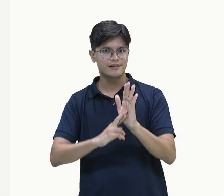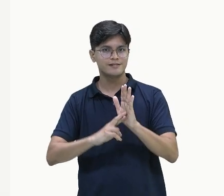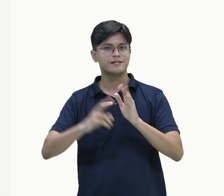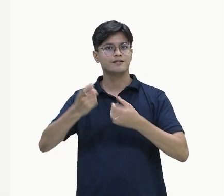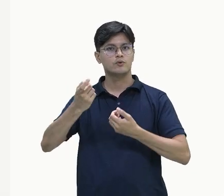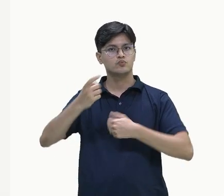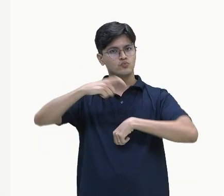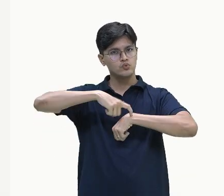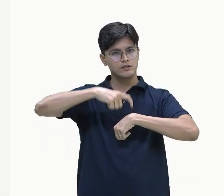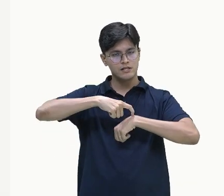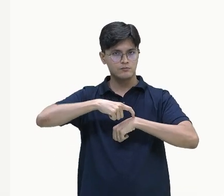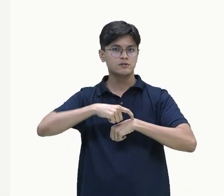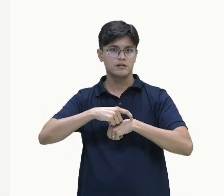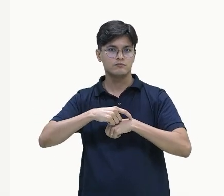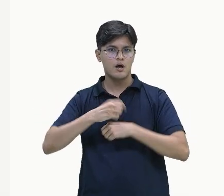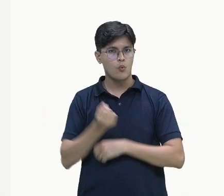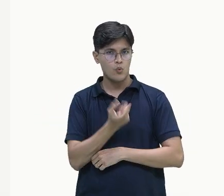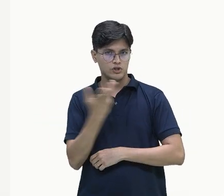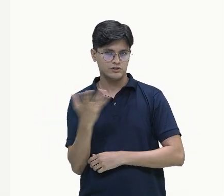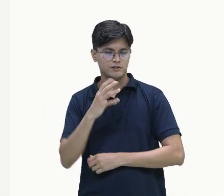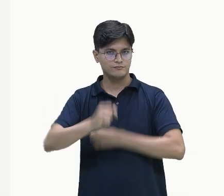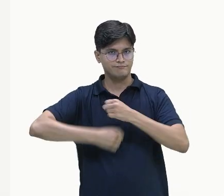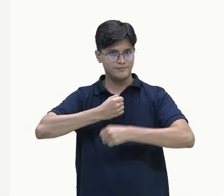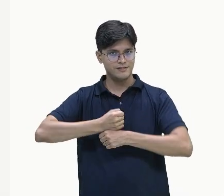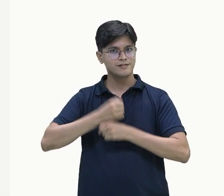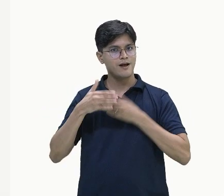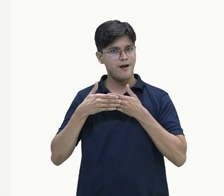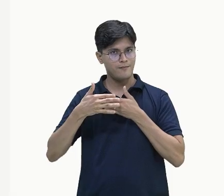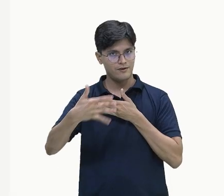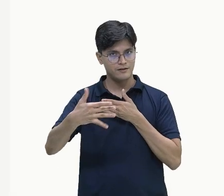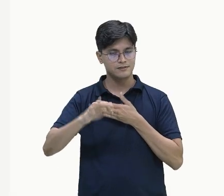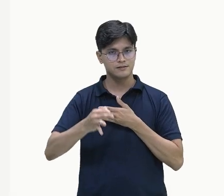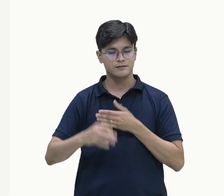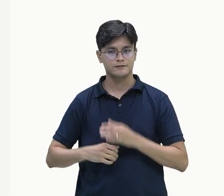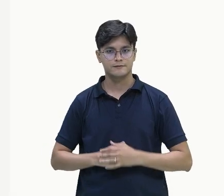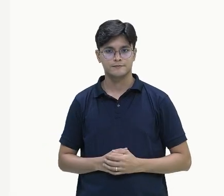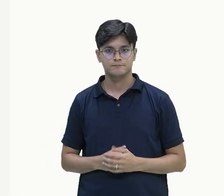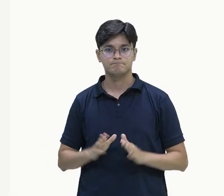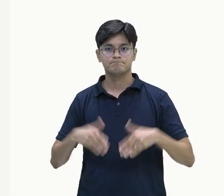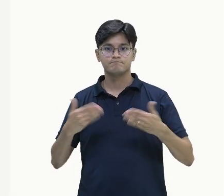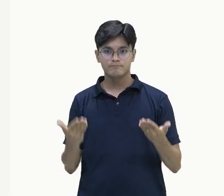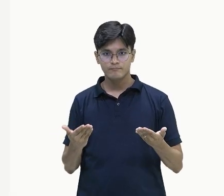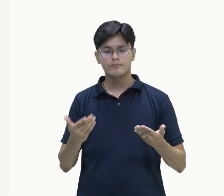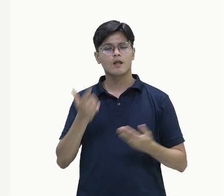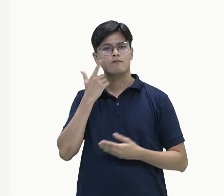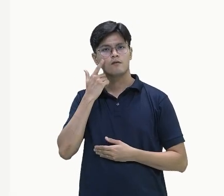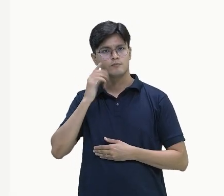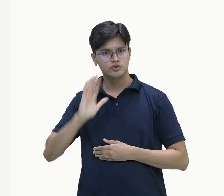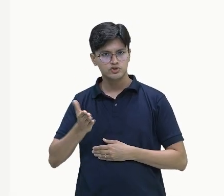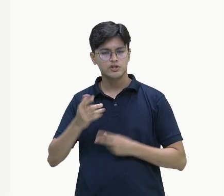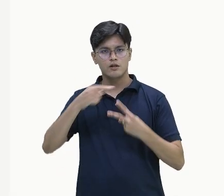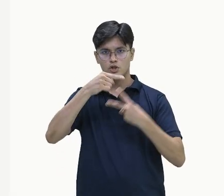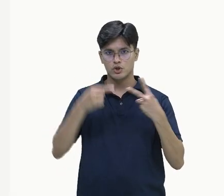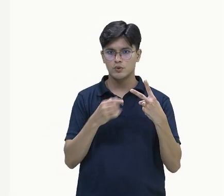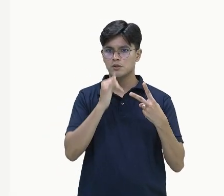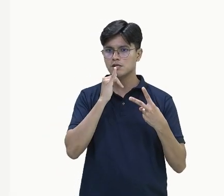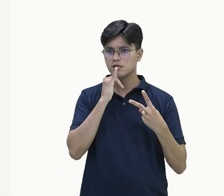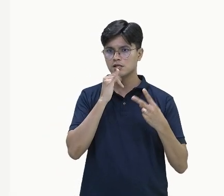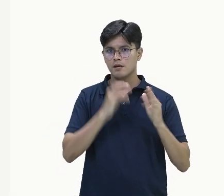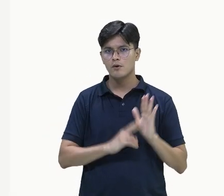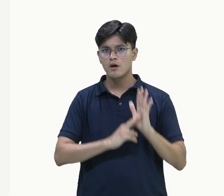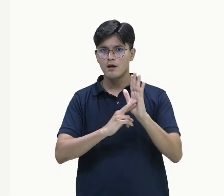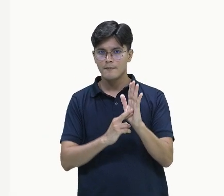né? Quantos anos se passaram. Exatamente. Então, pessoal, já vimos aí duas situações problemas, representamos